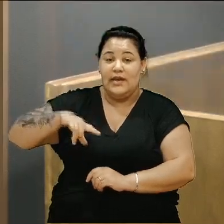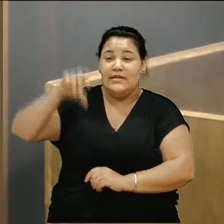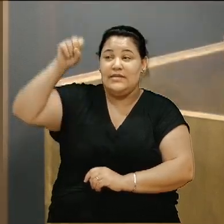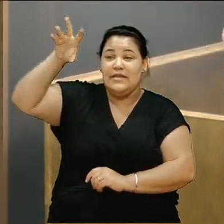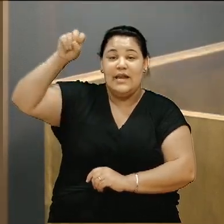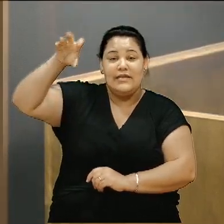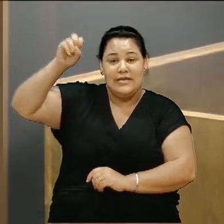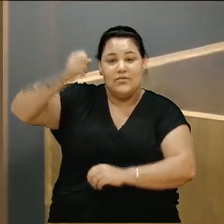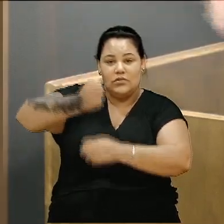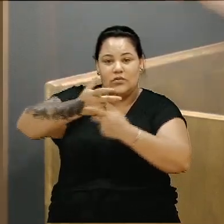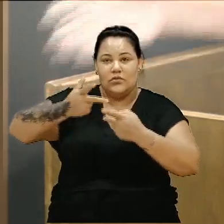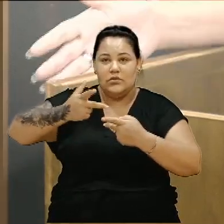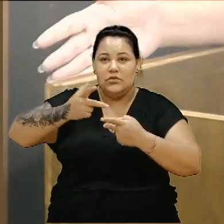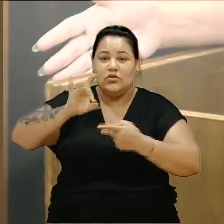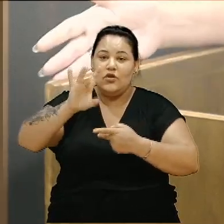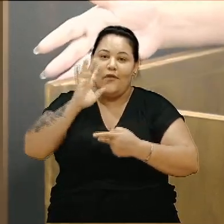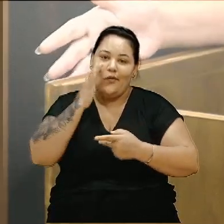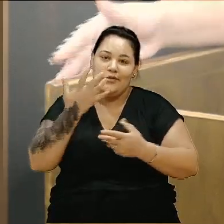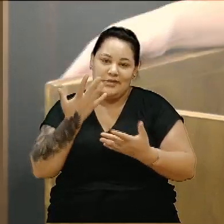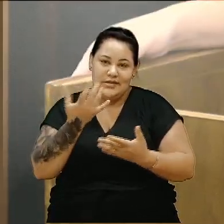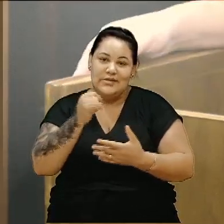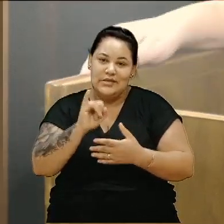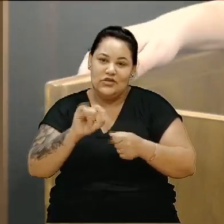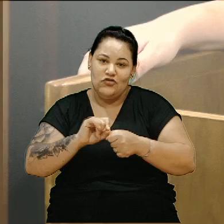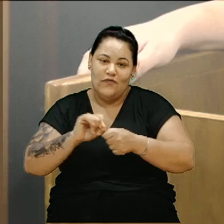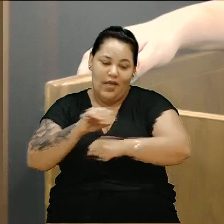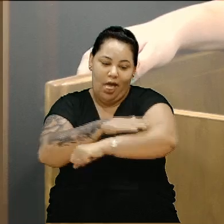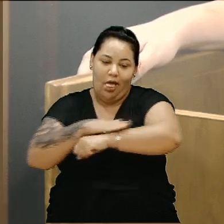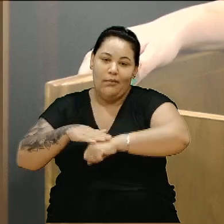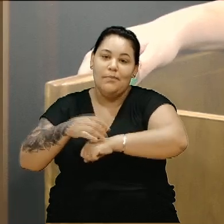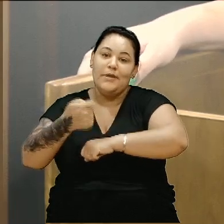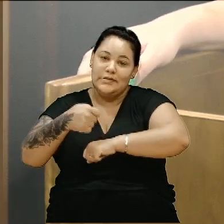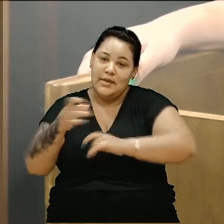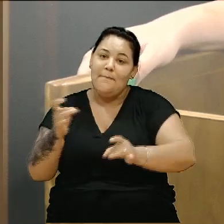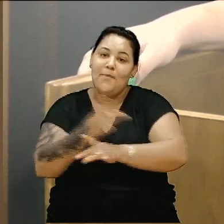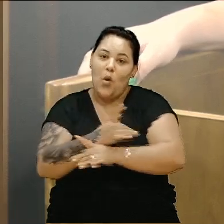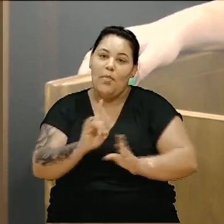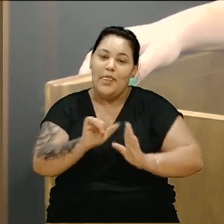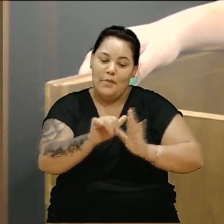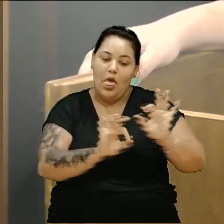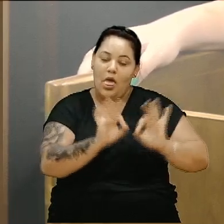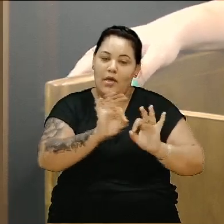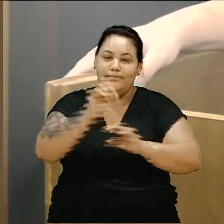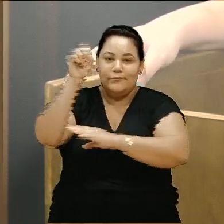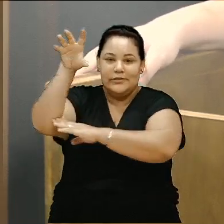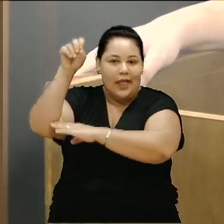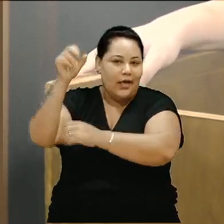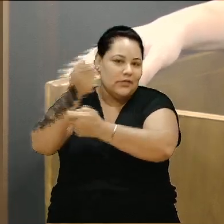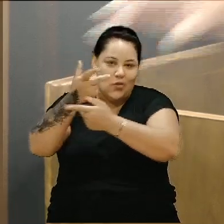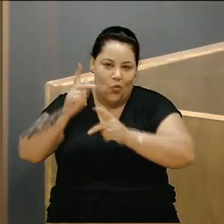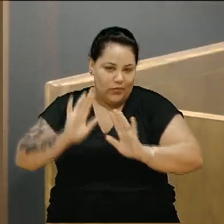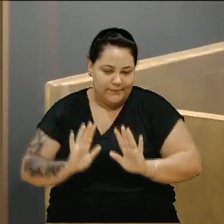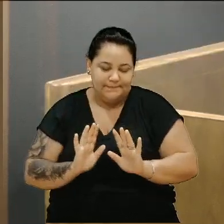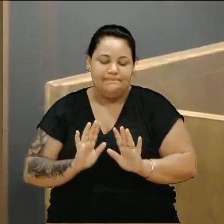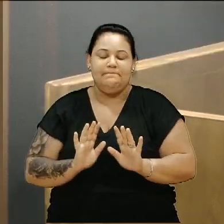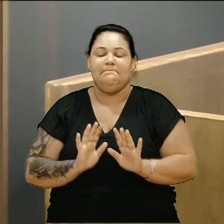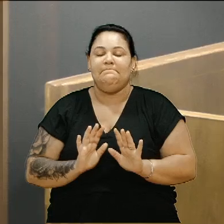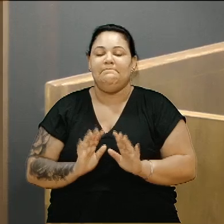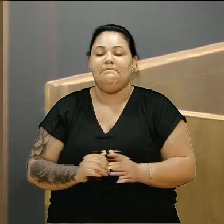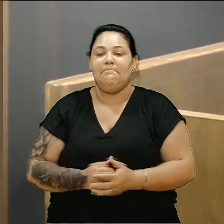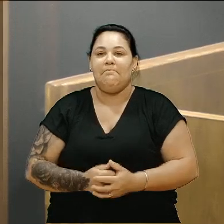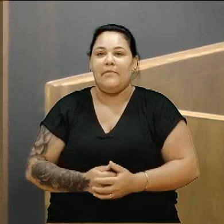vai acontecer a sinalização viária se a conclusão do asfalto acontecer. Então, isso é